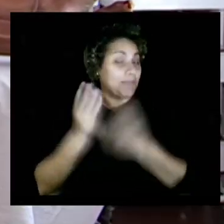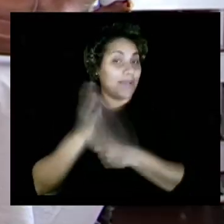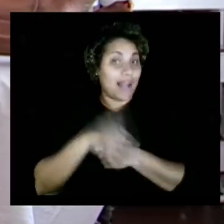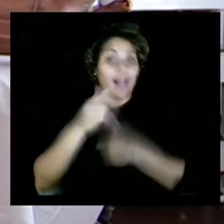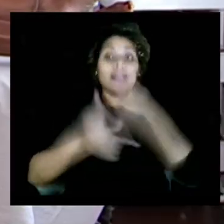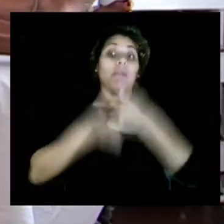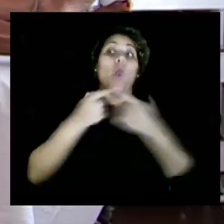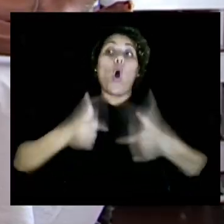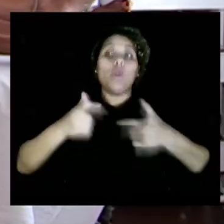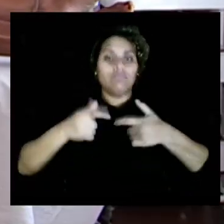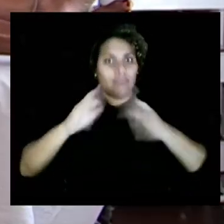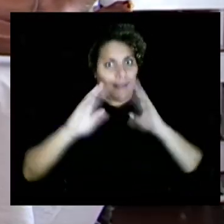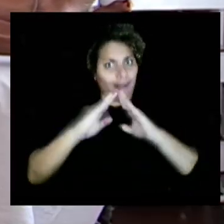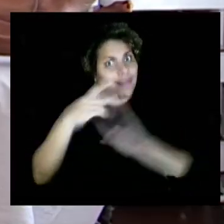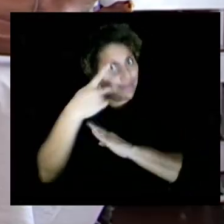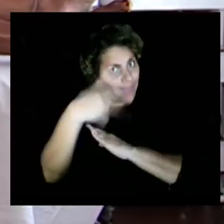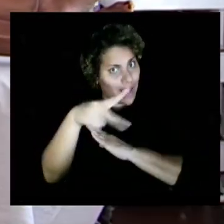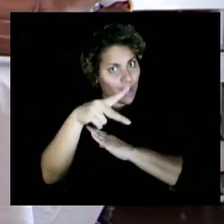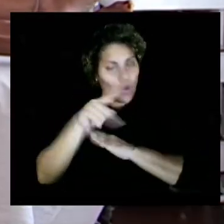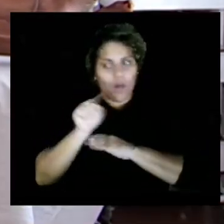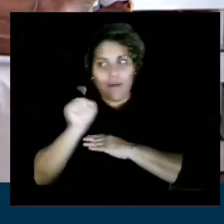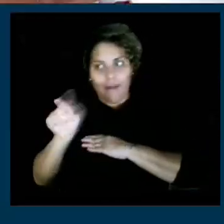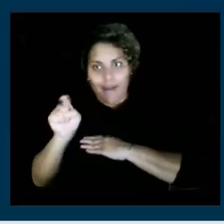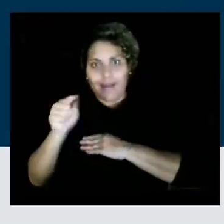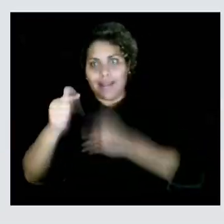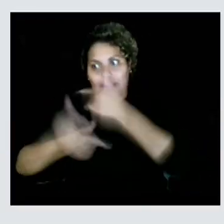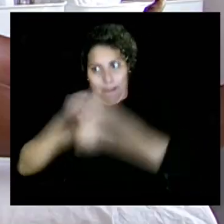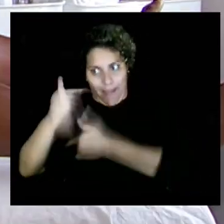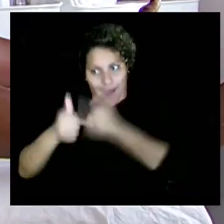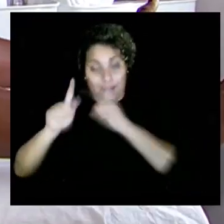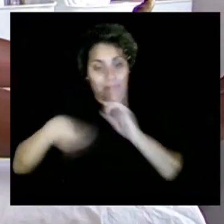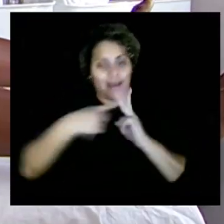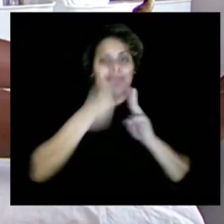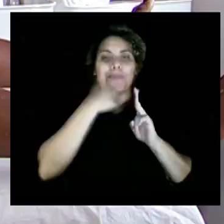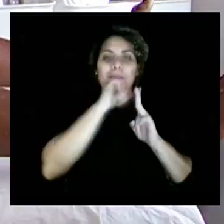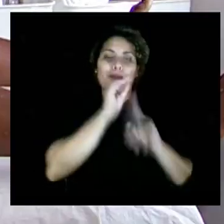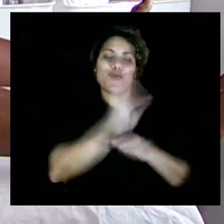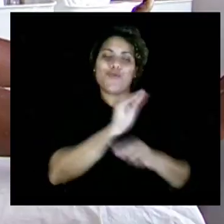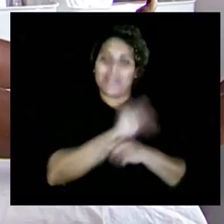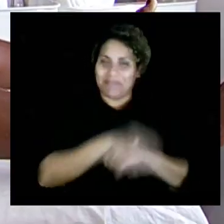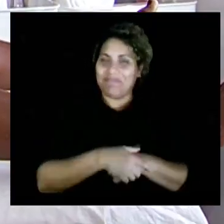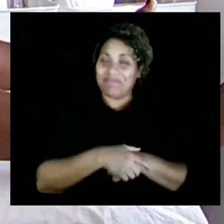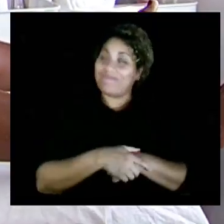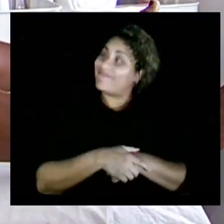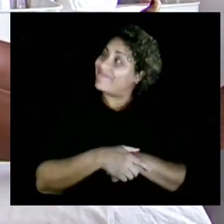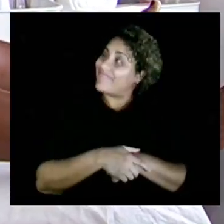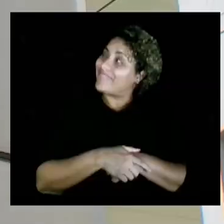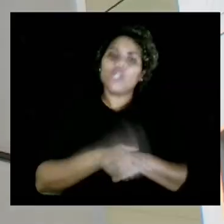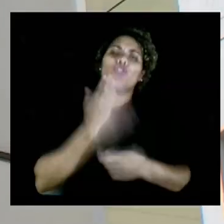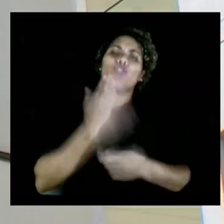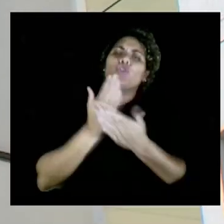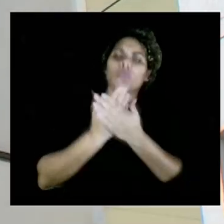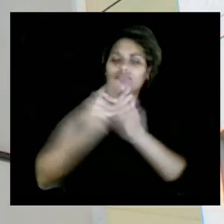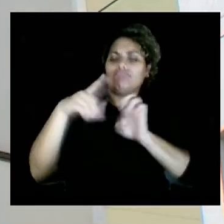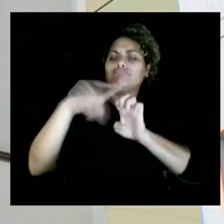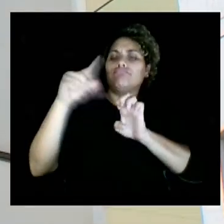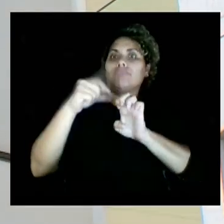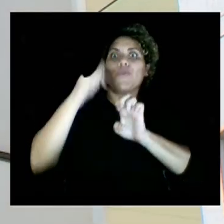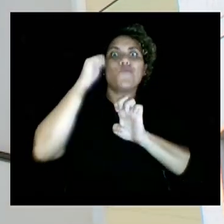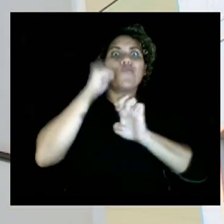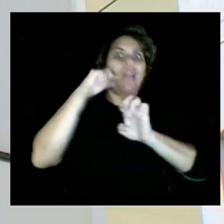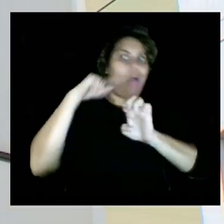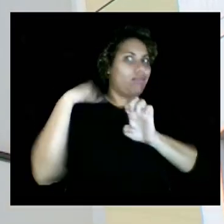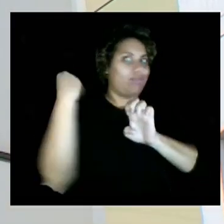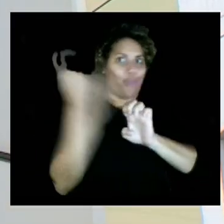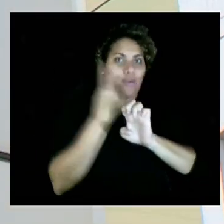dela, unindo os negócios à maternidade. O estudo chamado Empreendedorismo Feminino, realizado pelo